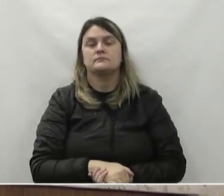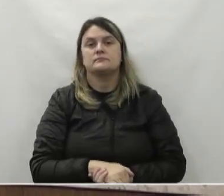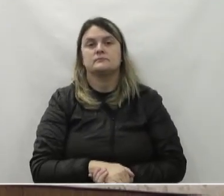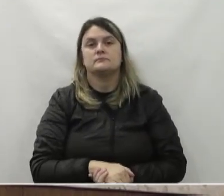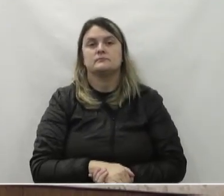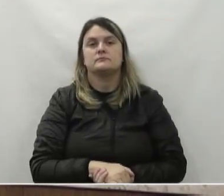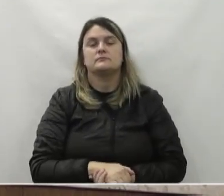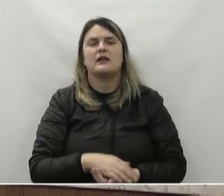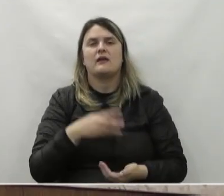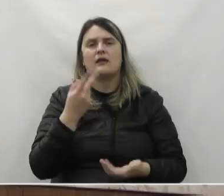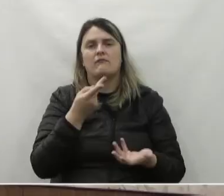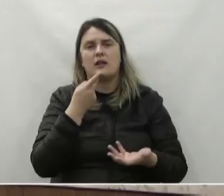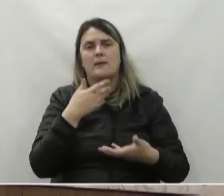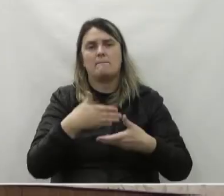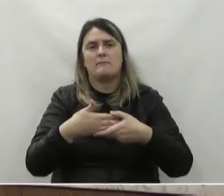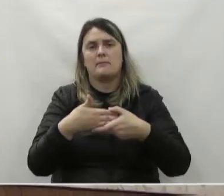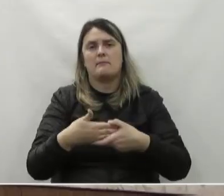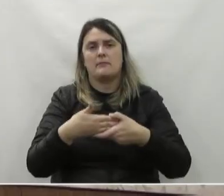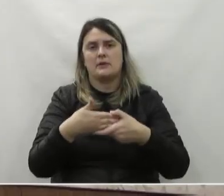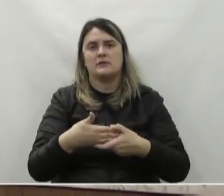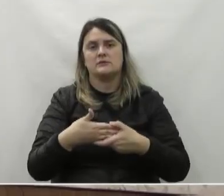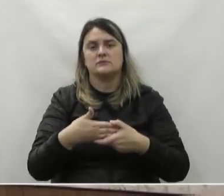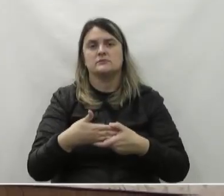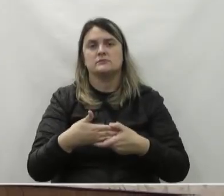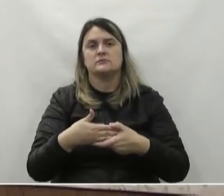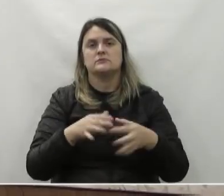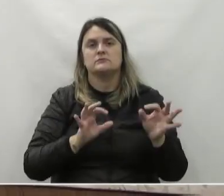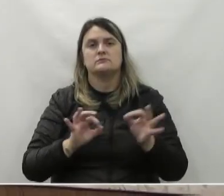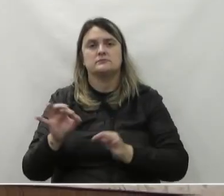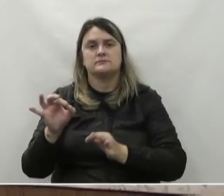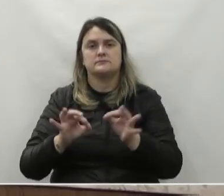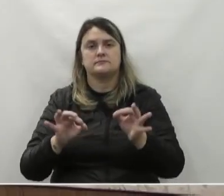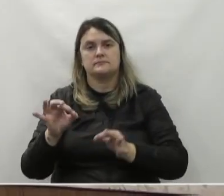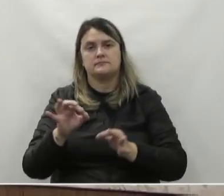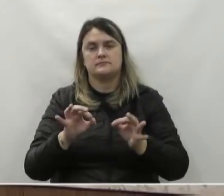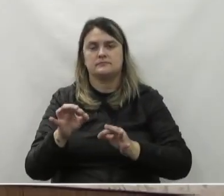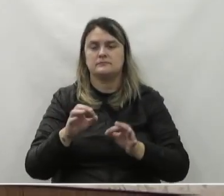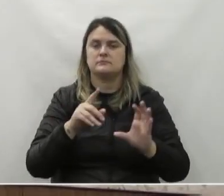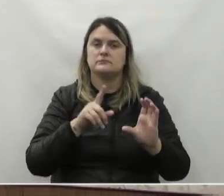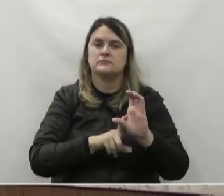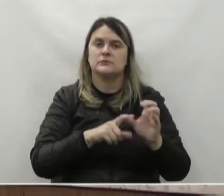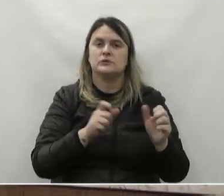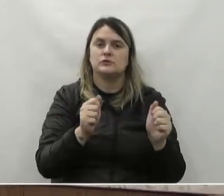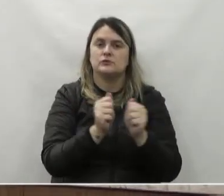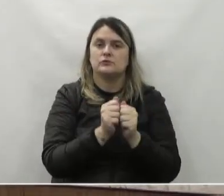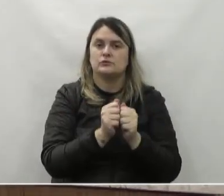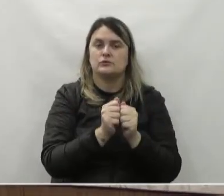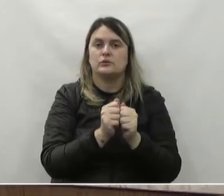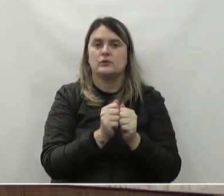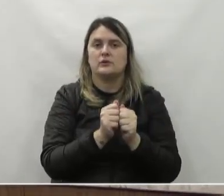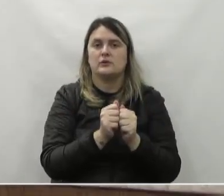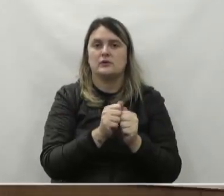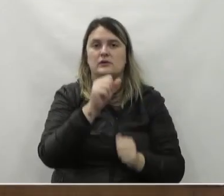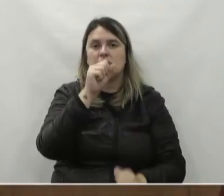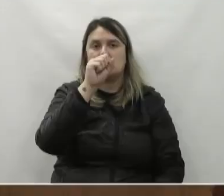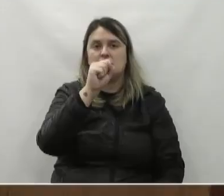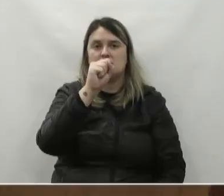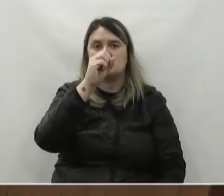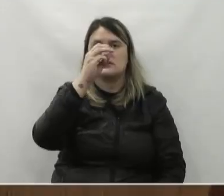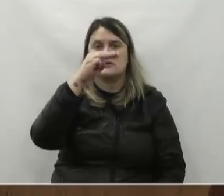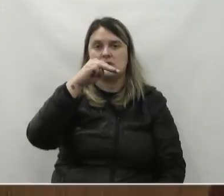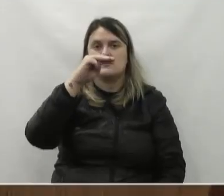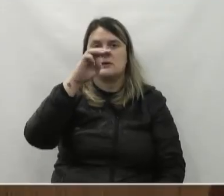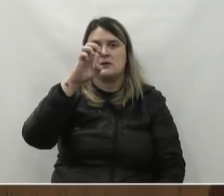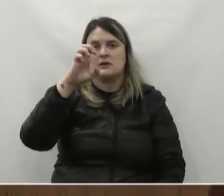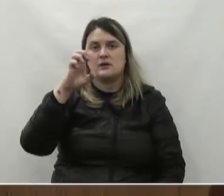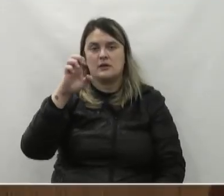para parabenizar a organização da parceria junto da SME,